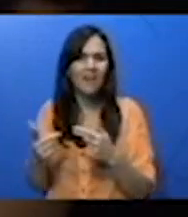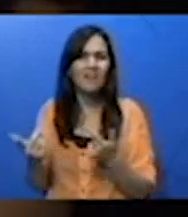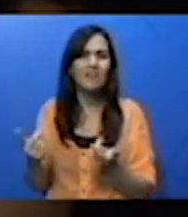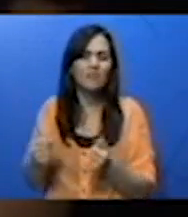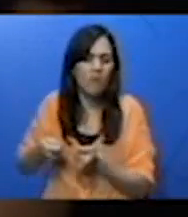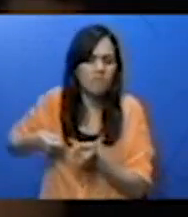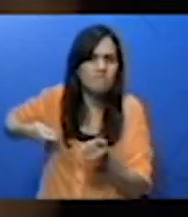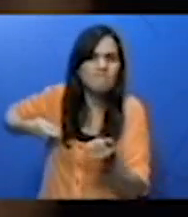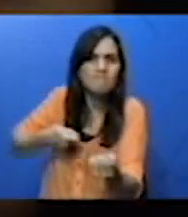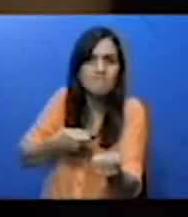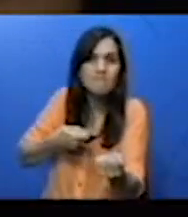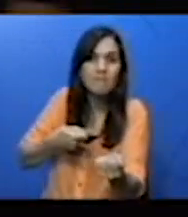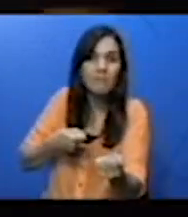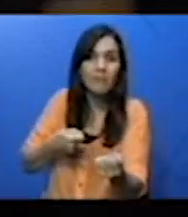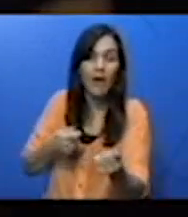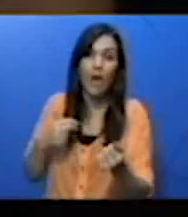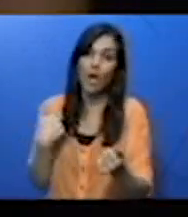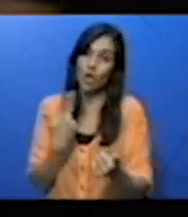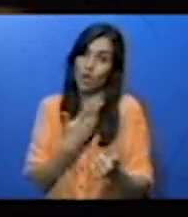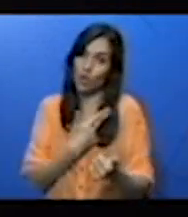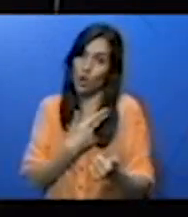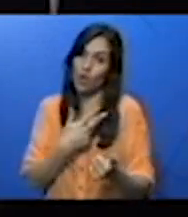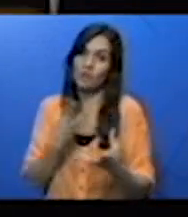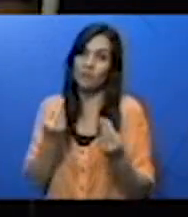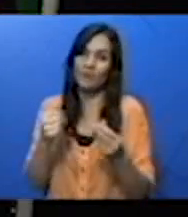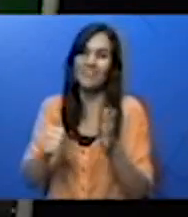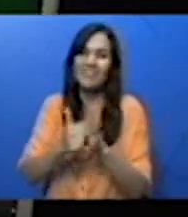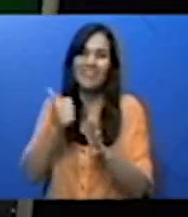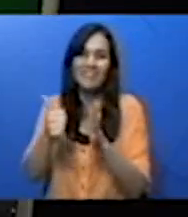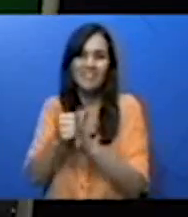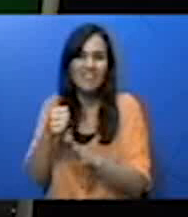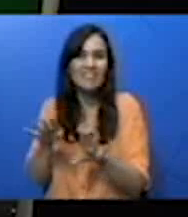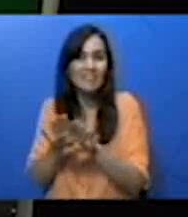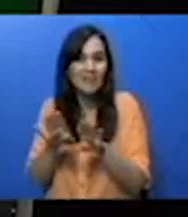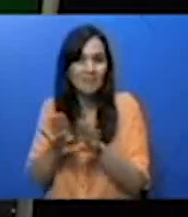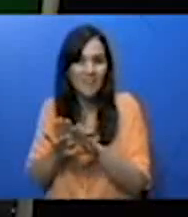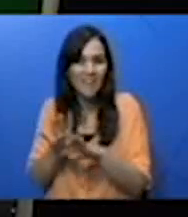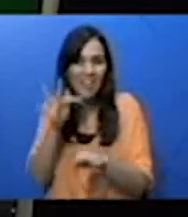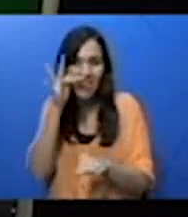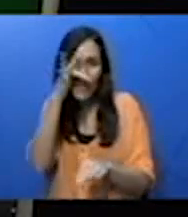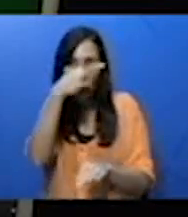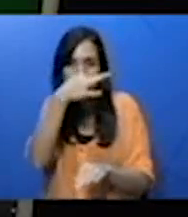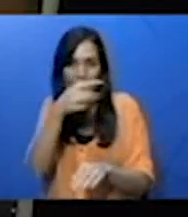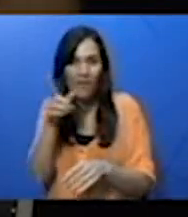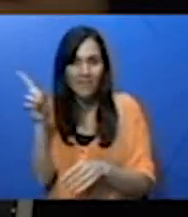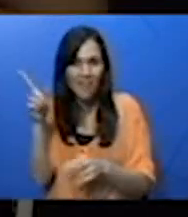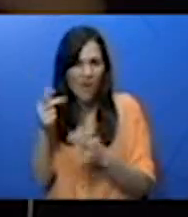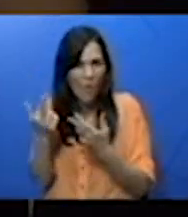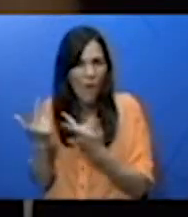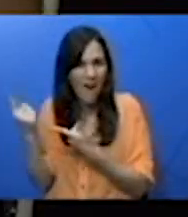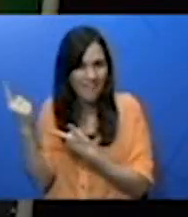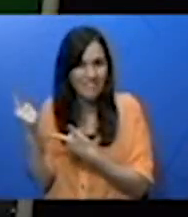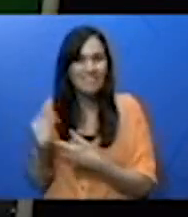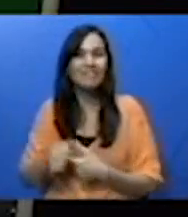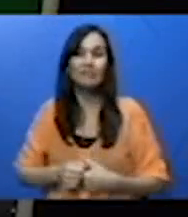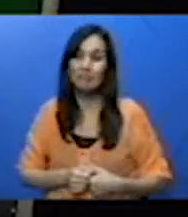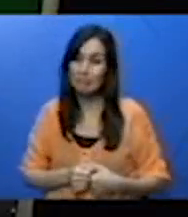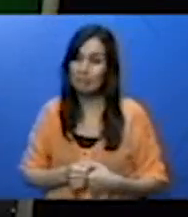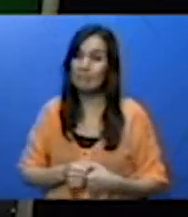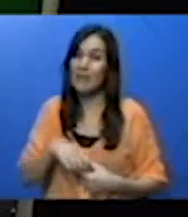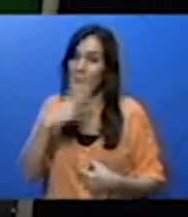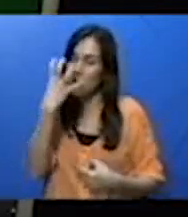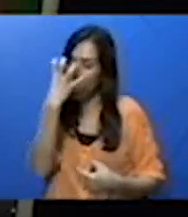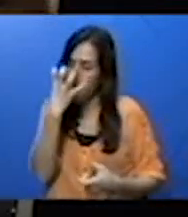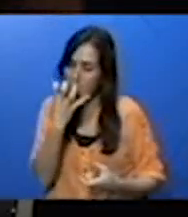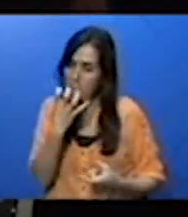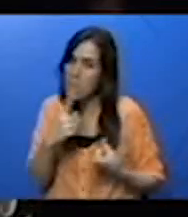difícil assim, né? Será que nós, algumas vezes, temos algumas dessas personalidades aí da bola? Será que às vezes a gente fica brava, a gente